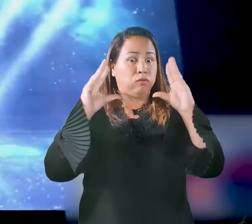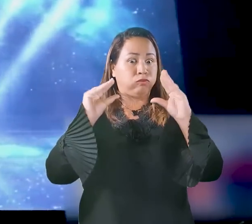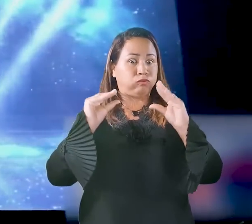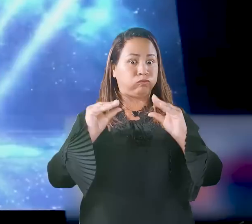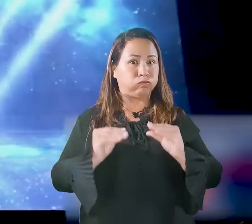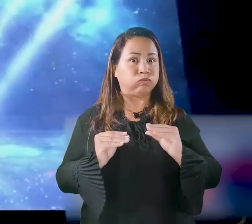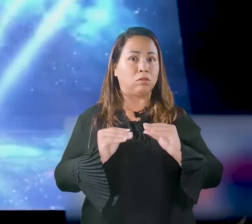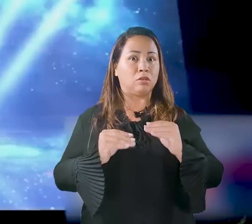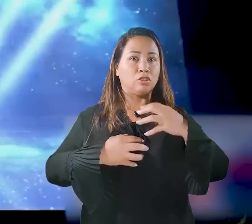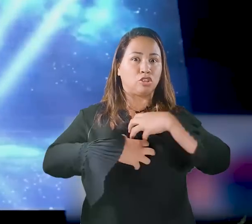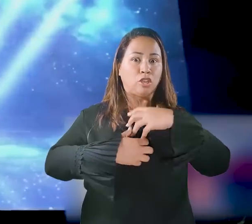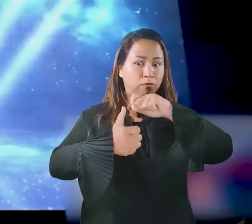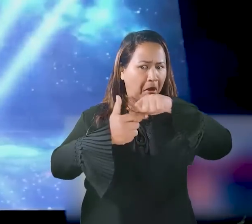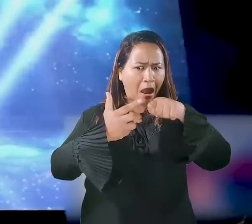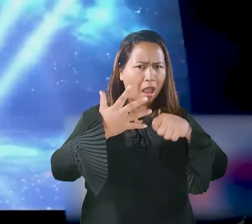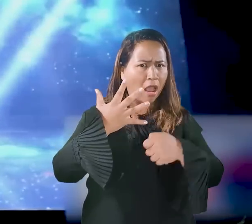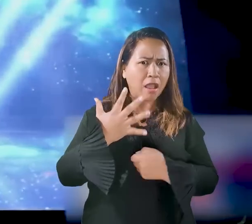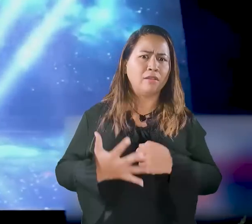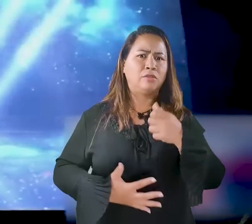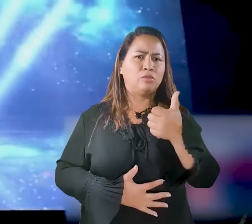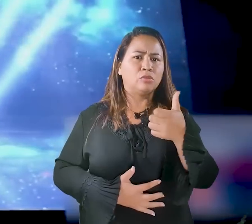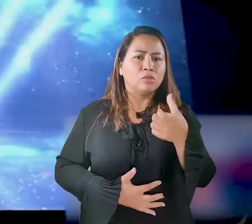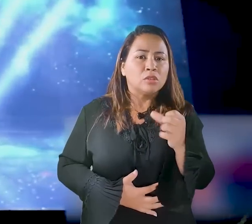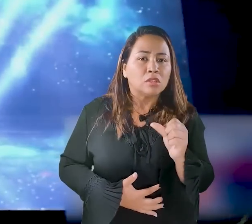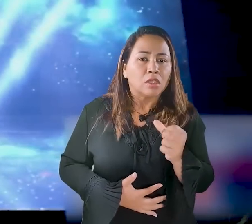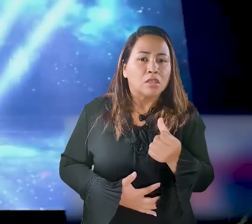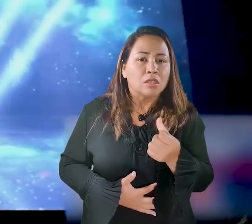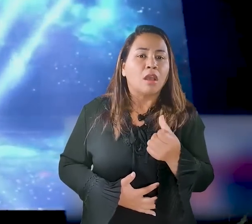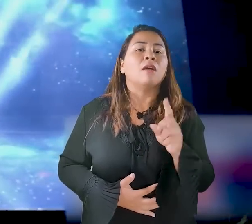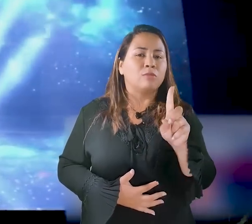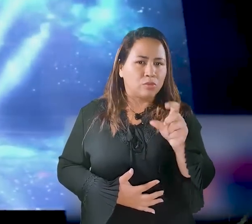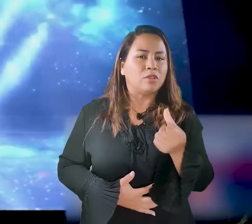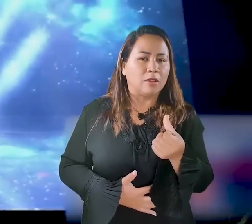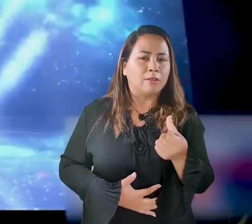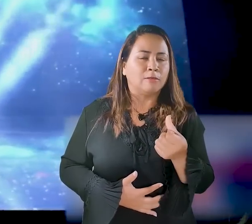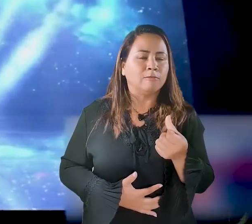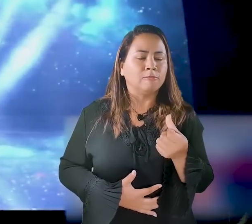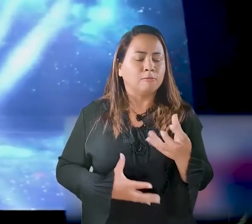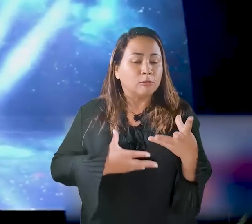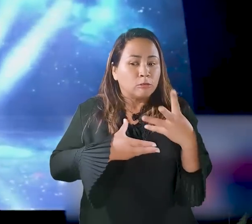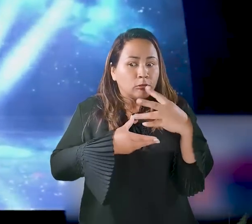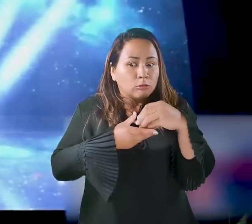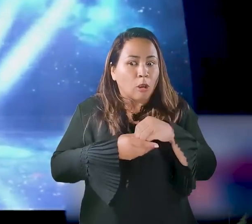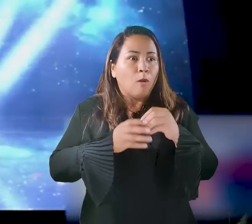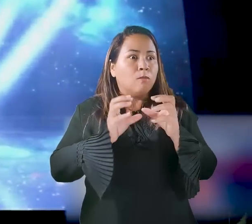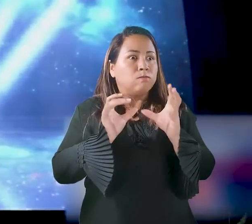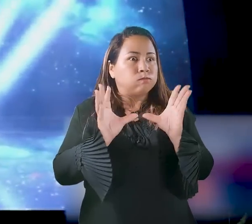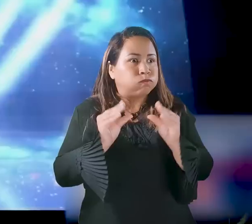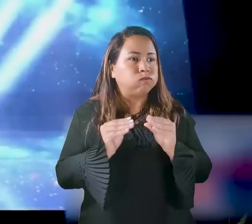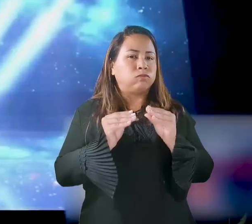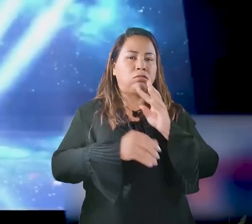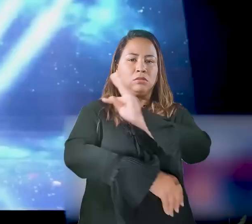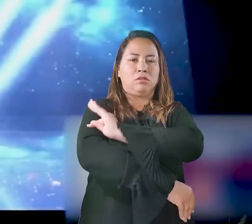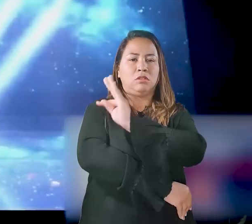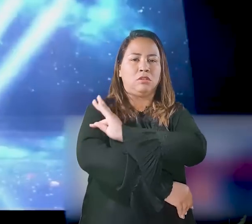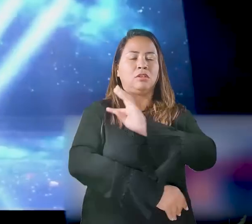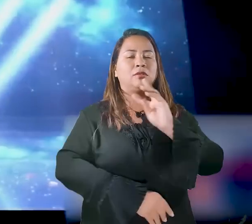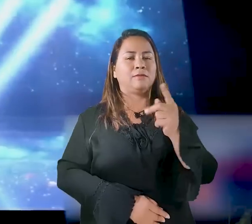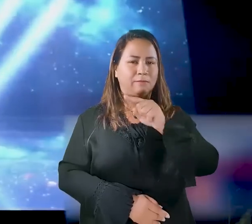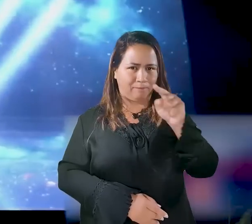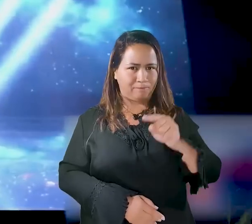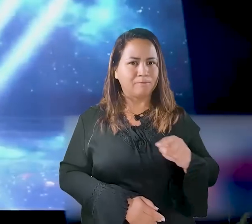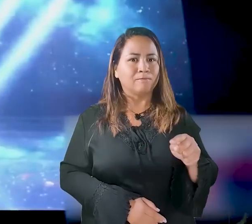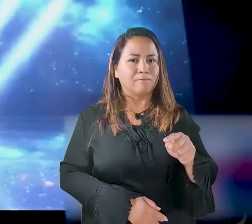7 com muita força. A gente vai levar oxigênio para bombar o cérebro. Você vai segurar contando até 7